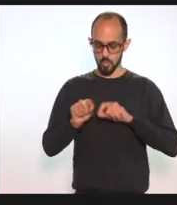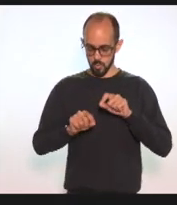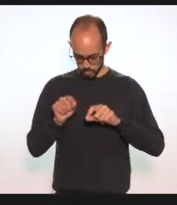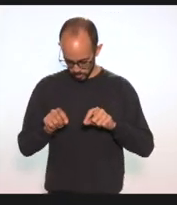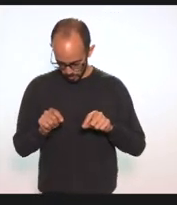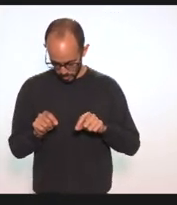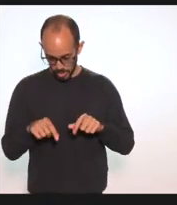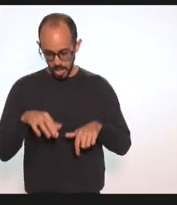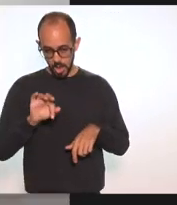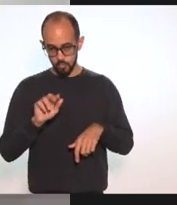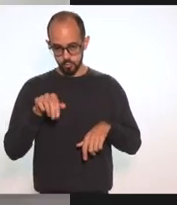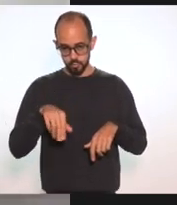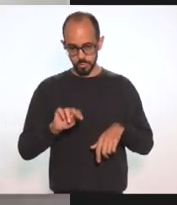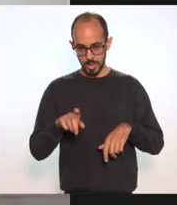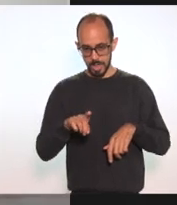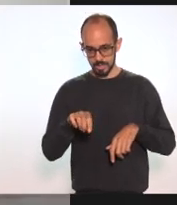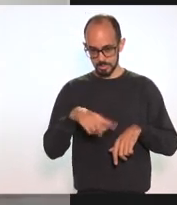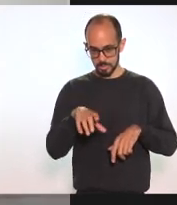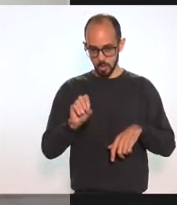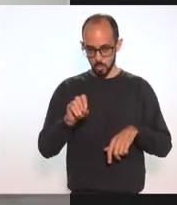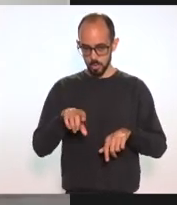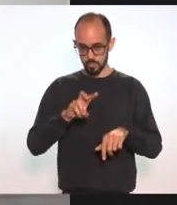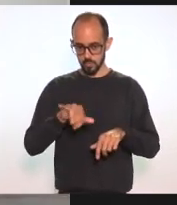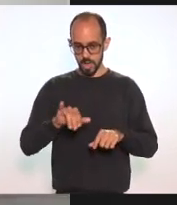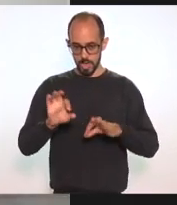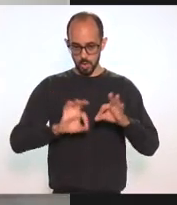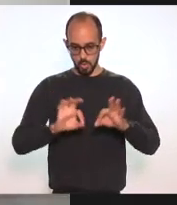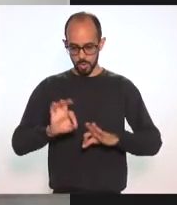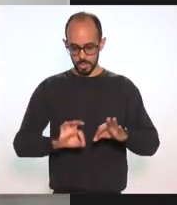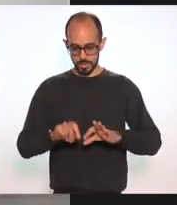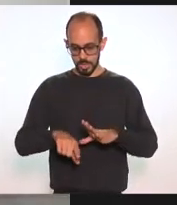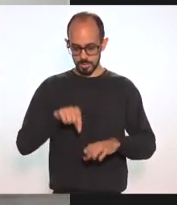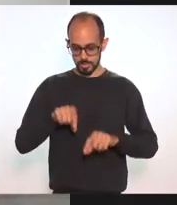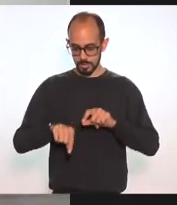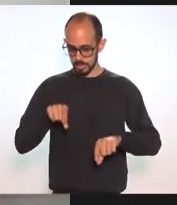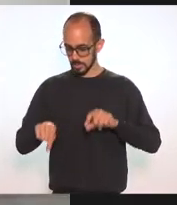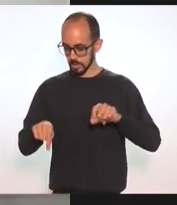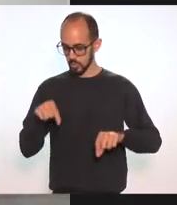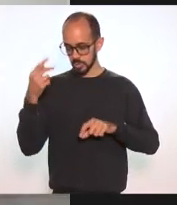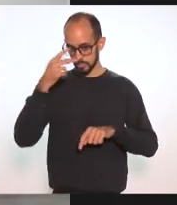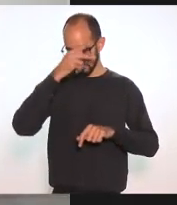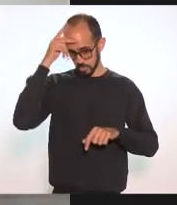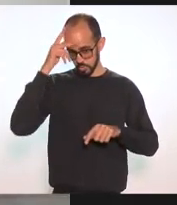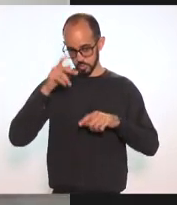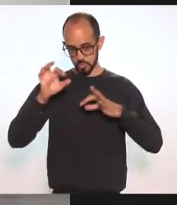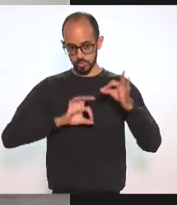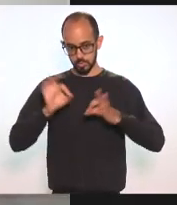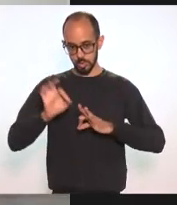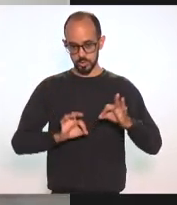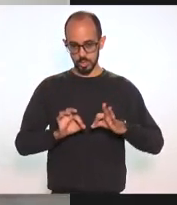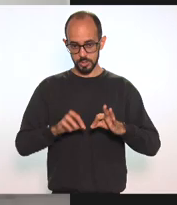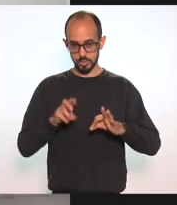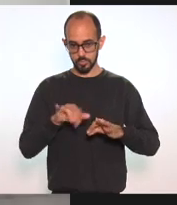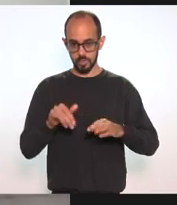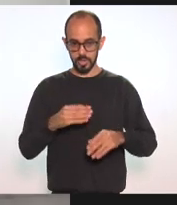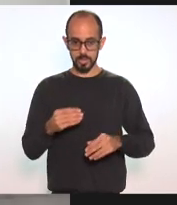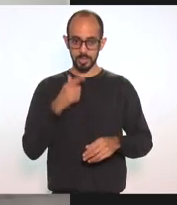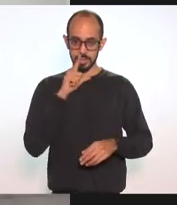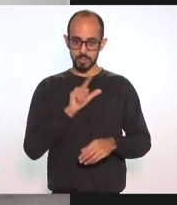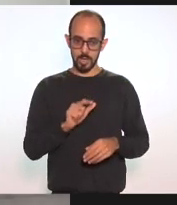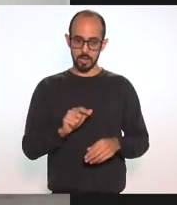a fundação que vai organizar, na verdade, a seleção das pessoas e dos projetos que vão ser